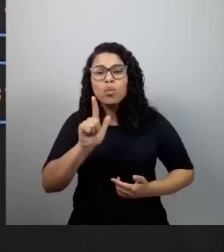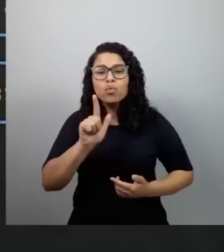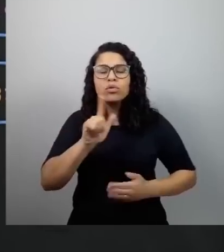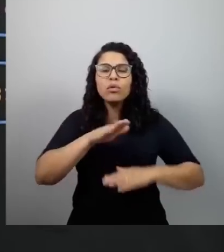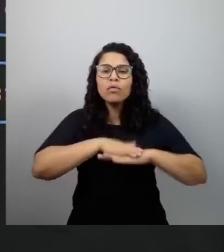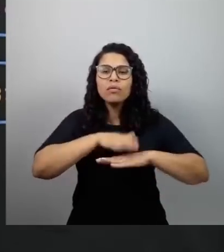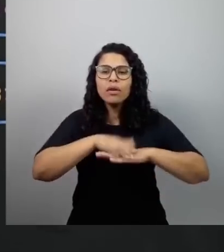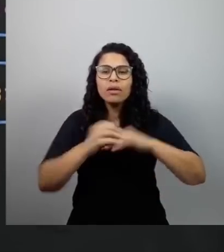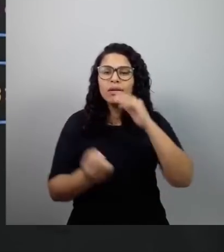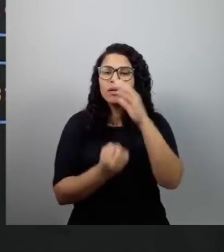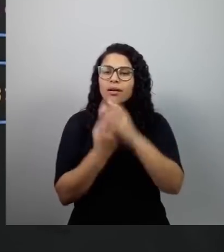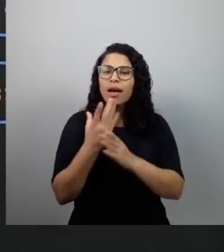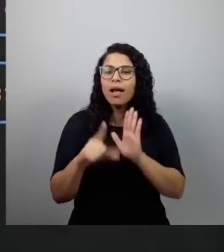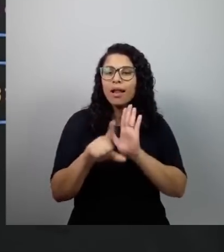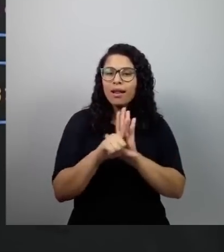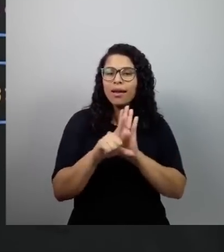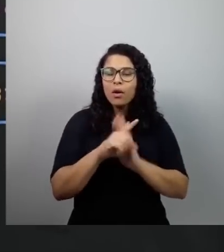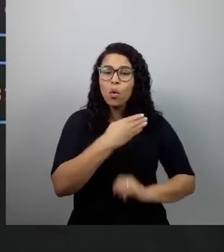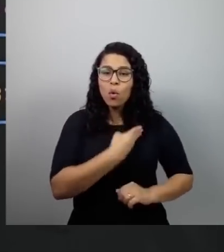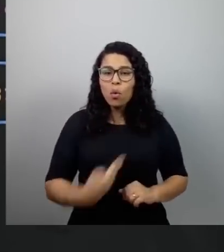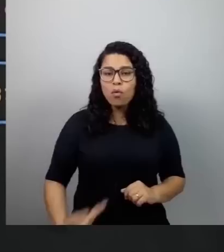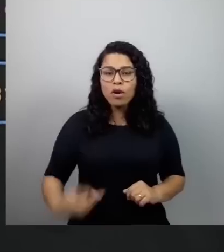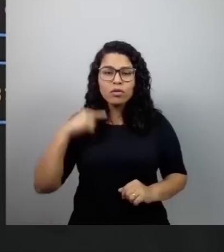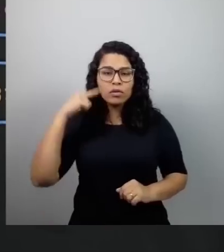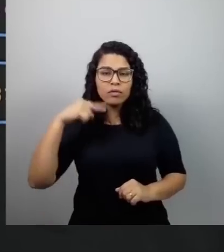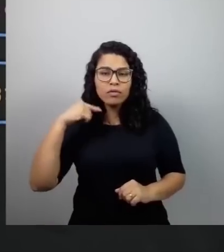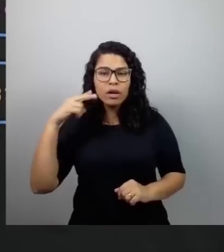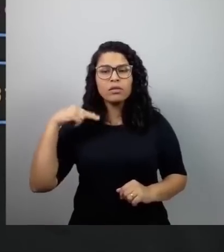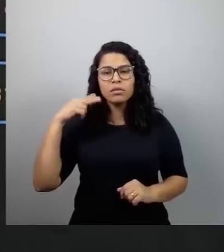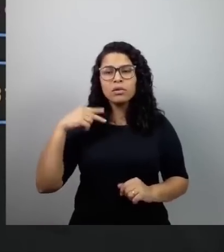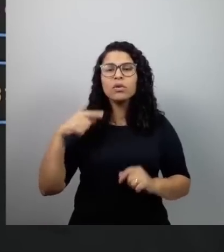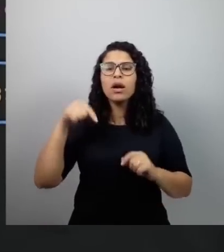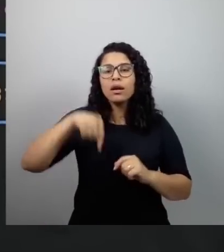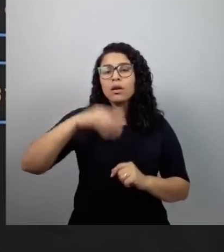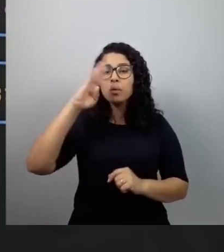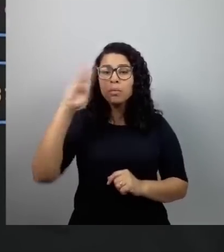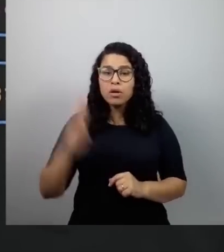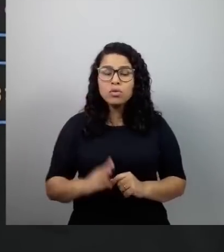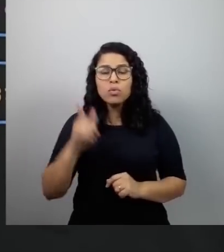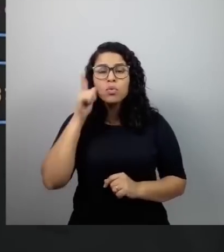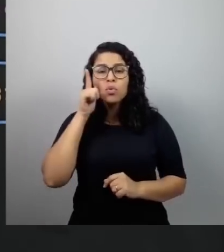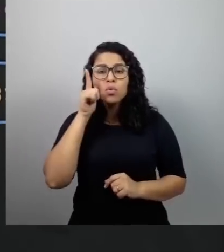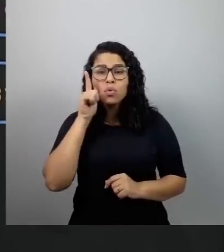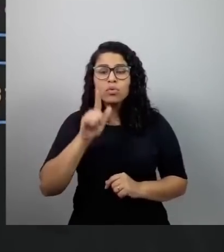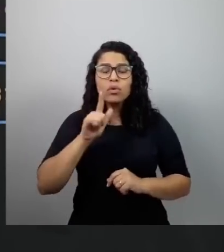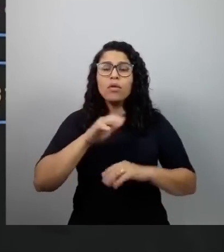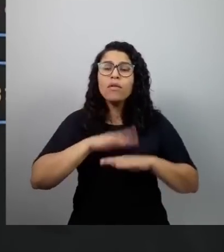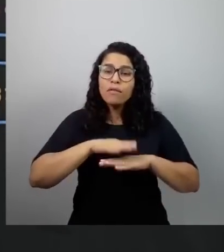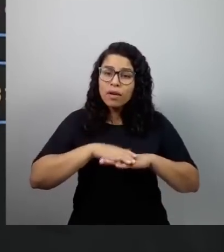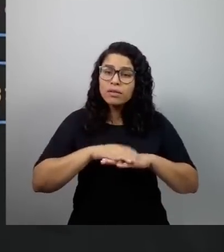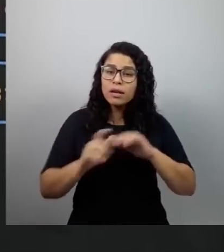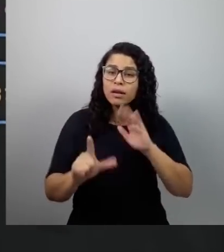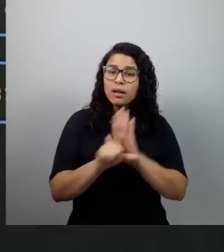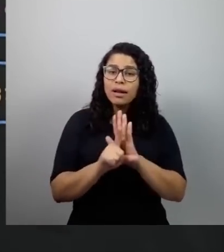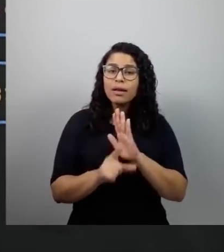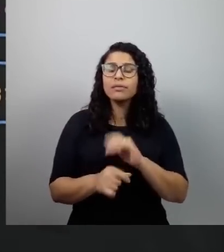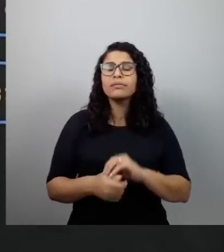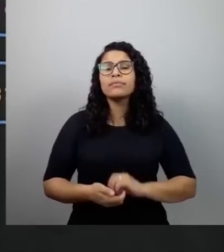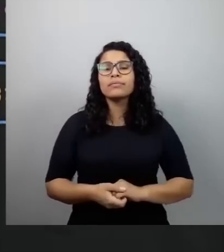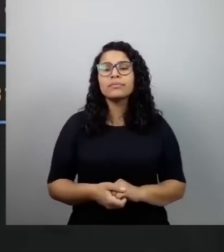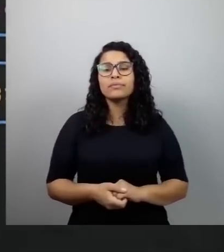o Congresso brasileiro, vamos dizer assim, os deputados e os senadores da época, eles autorizaram essa lei